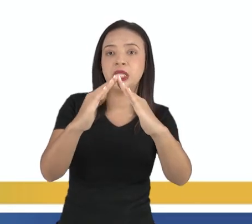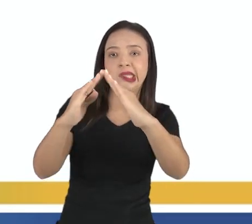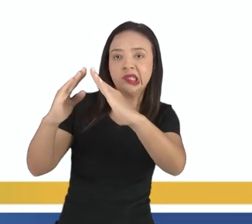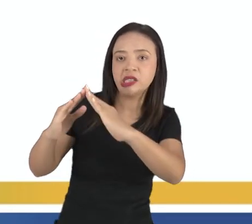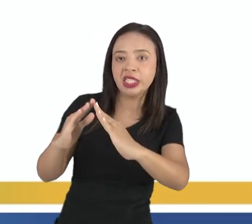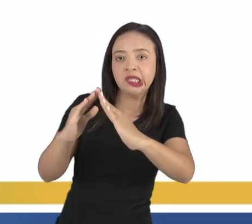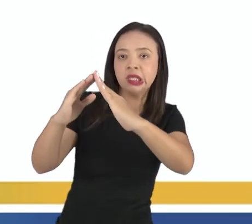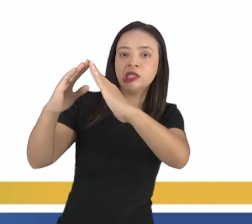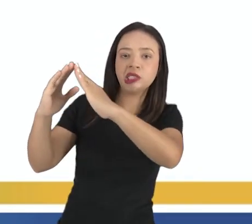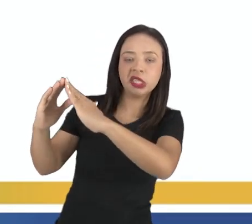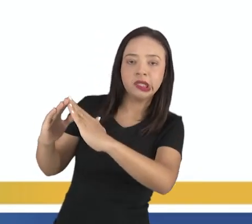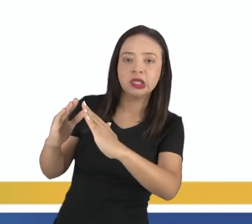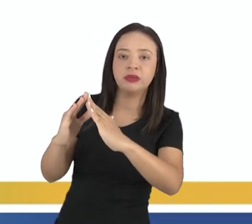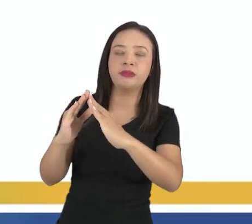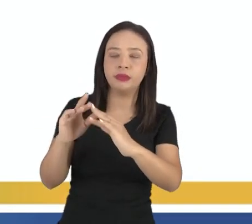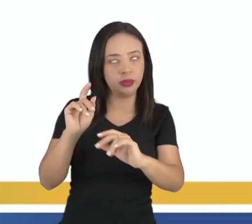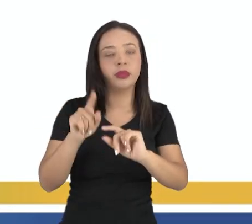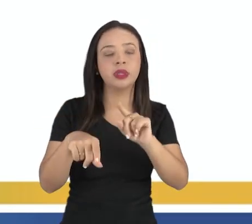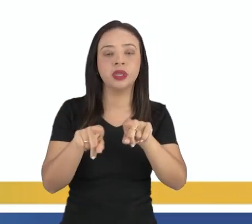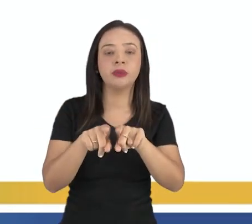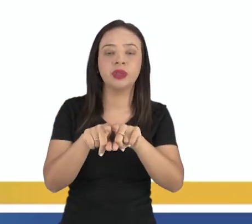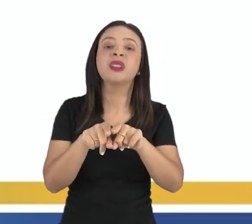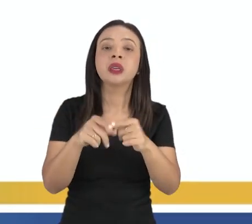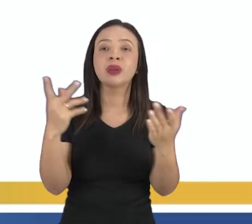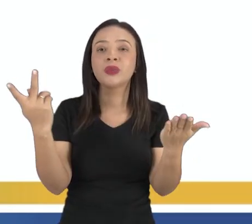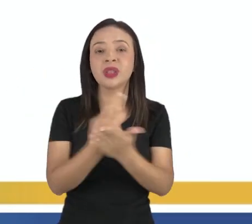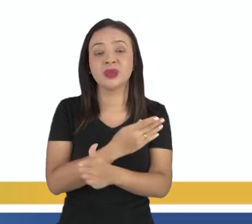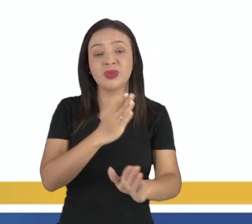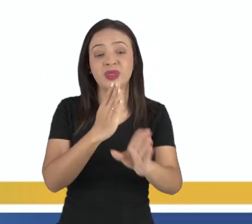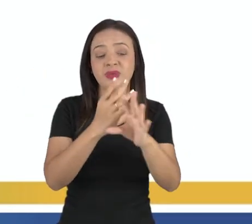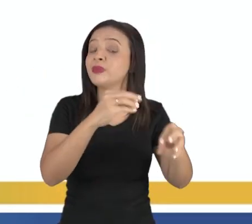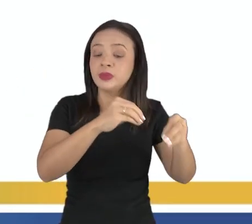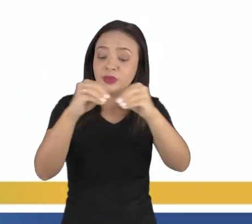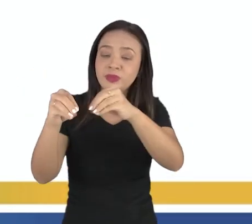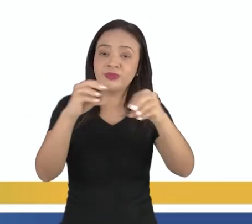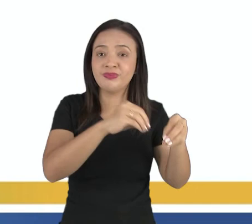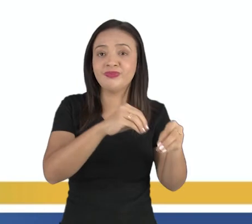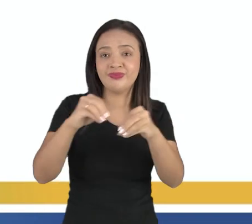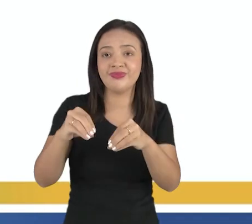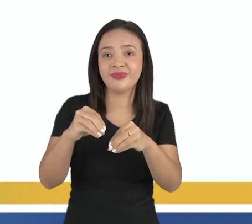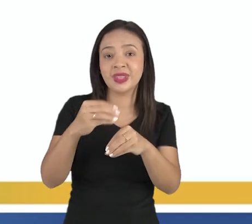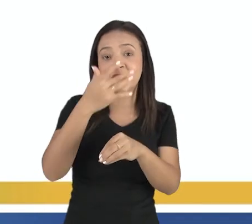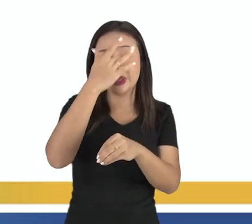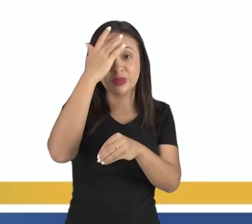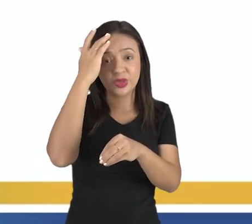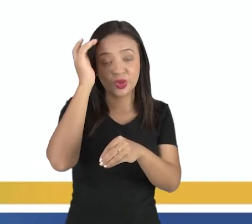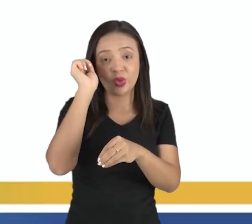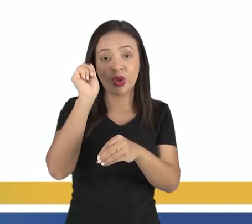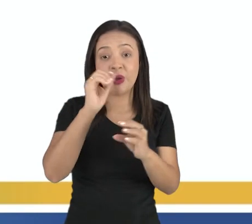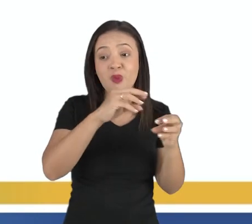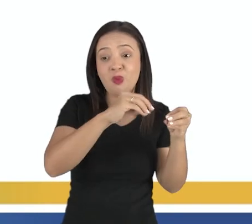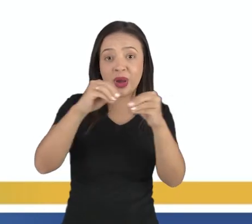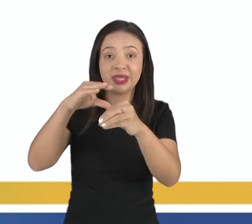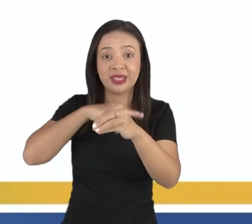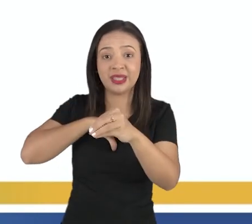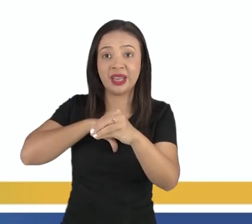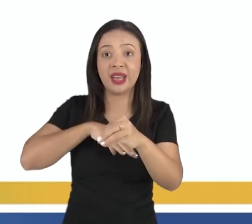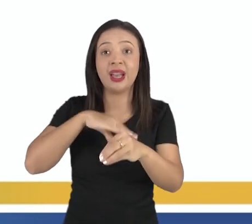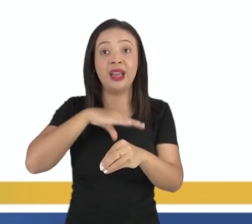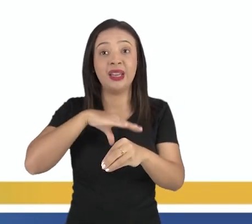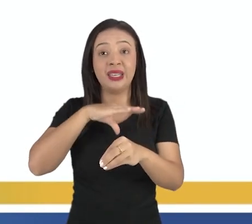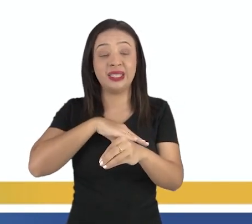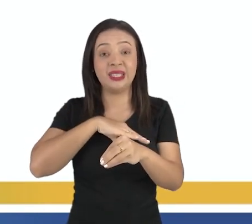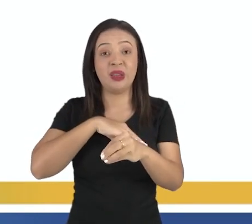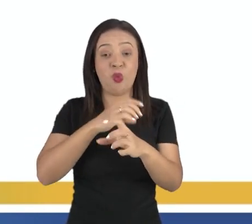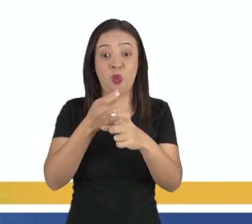das áreas urbanas, que é uma consequência do próprio êxodo rural, que fez com que as cidades crescessem de forma desordenada. Com isso,